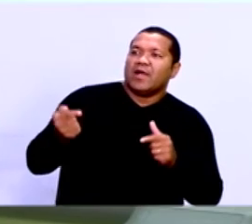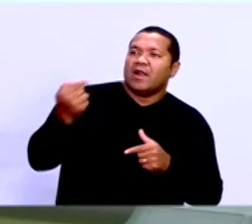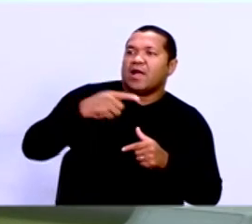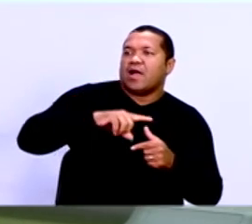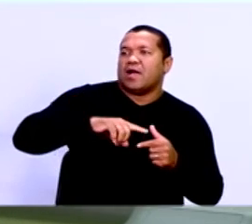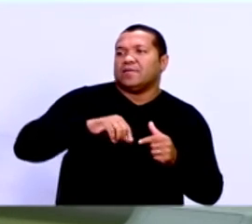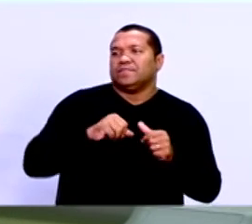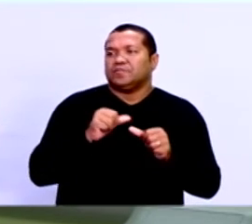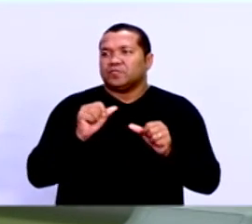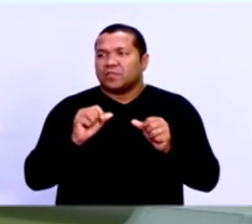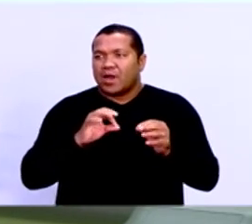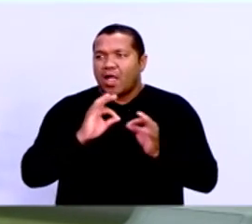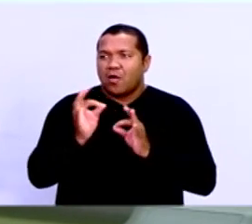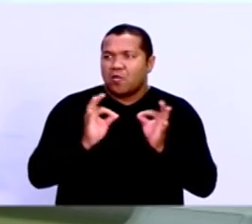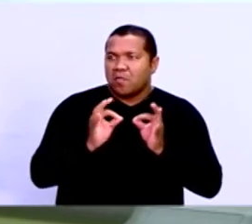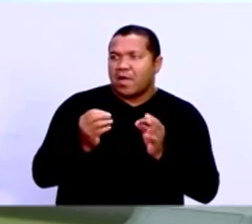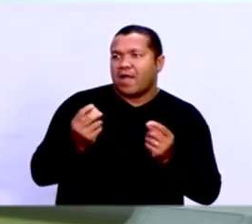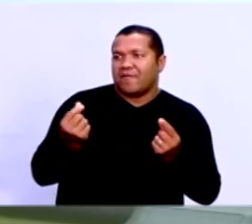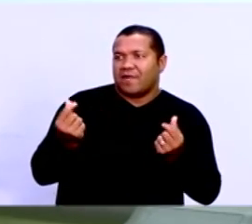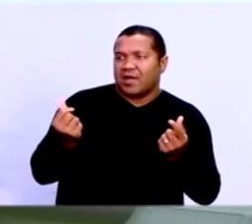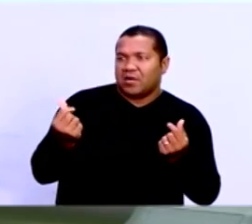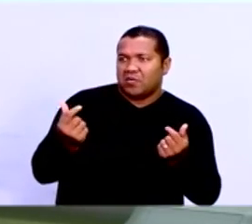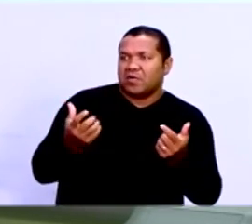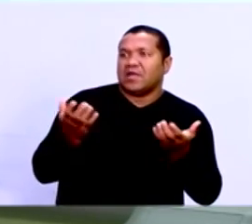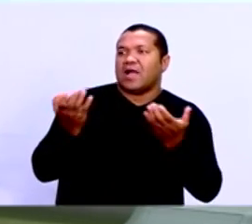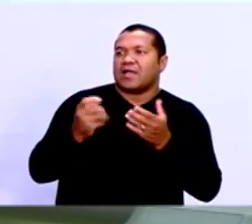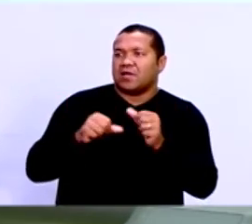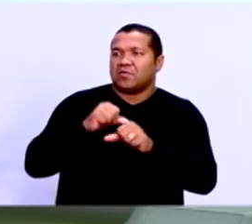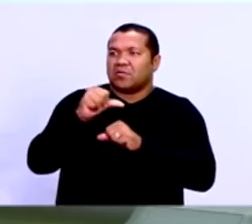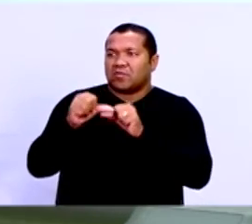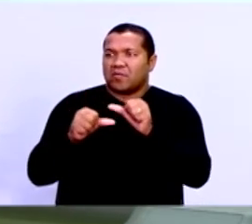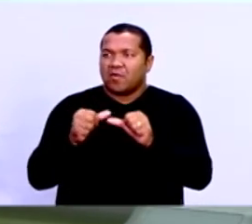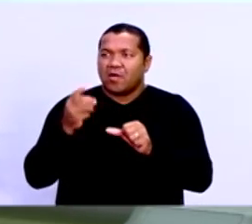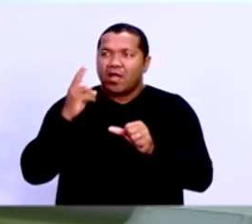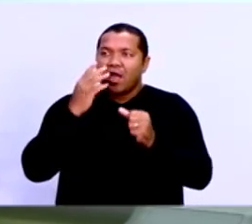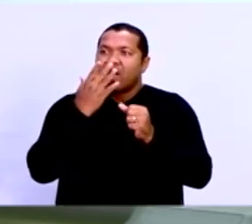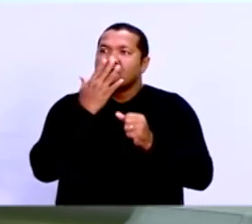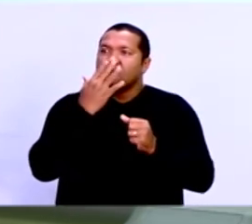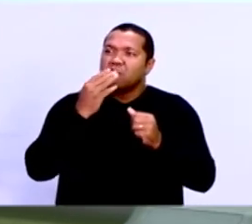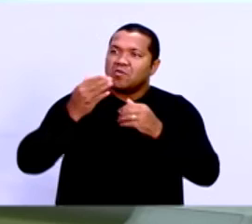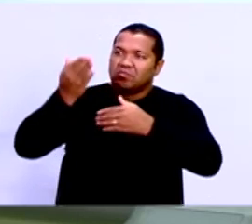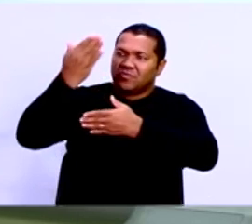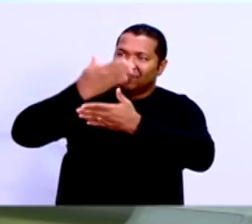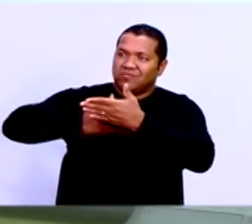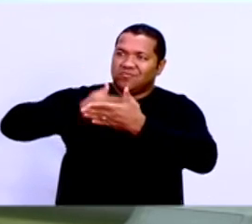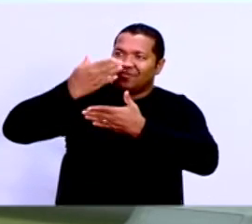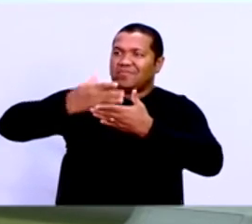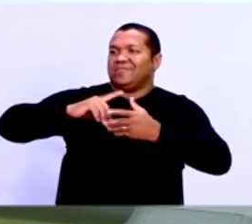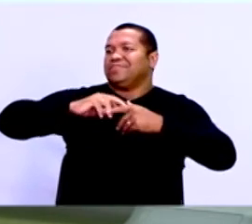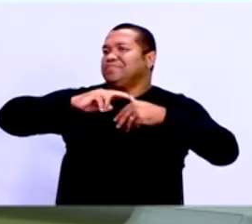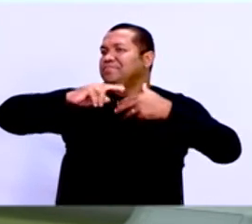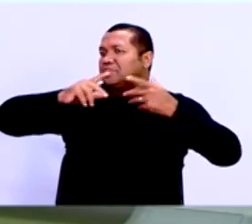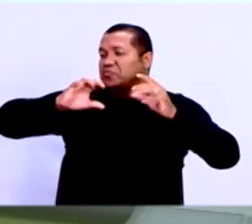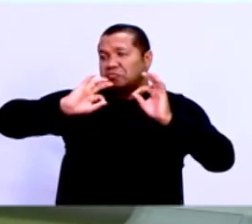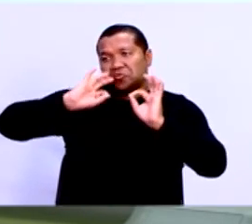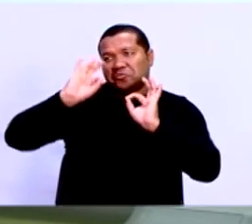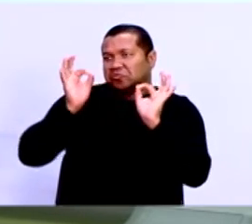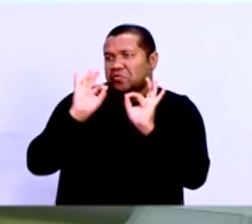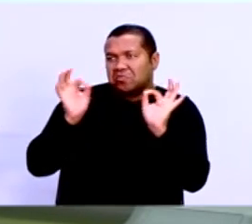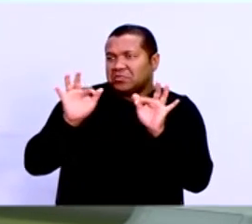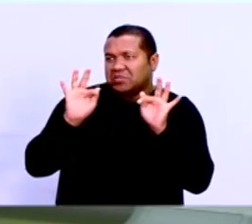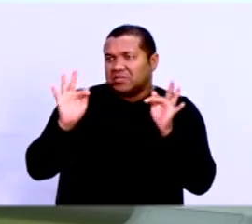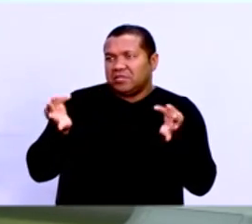atualizar produto ele quer mudar o layout quer mudar a cor do fundo alguma coisa então é